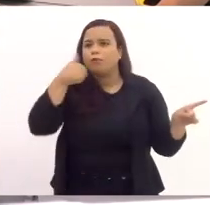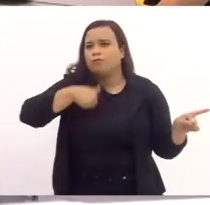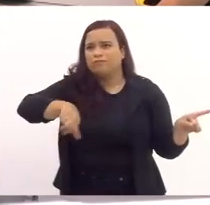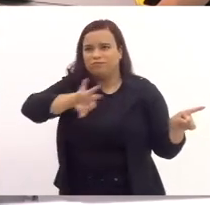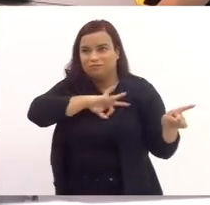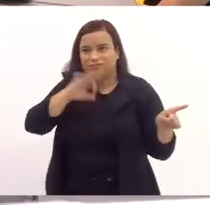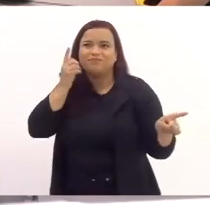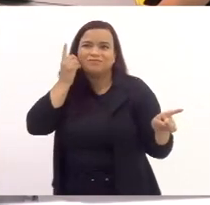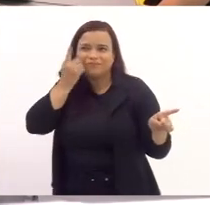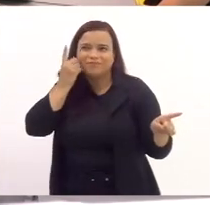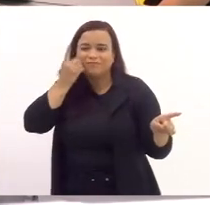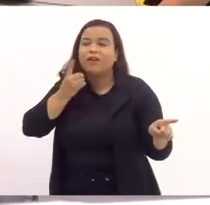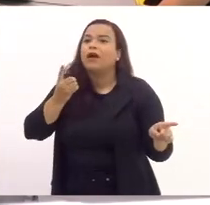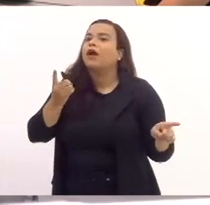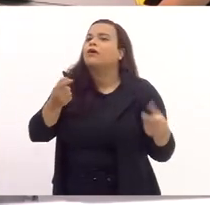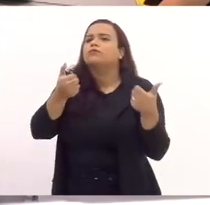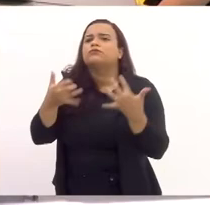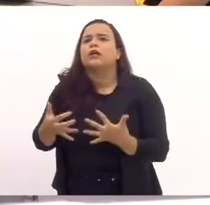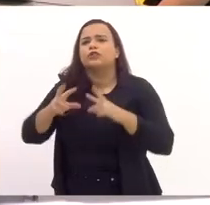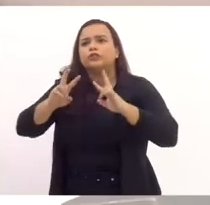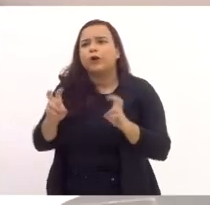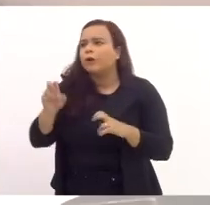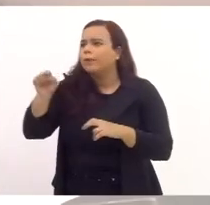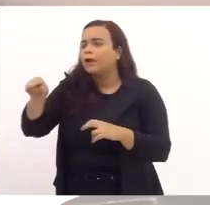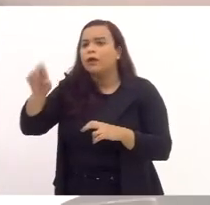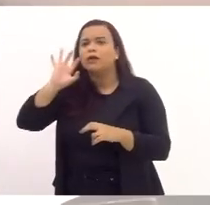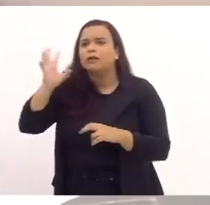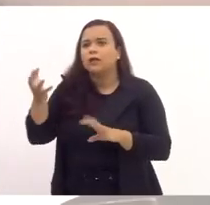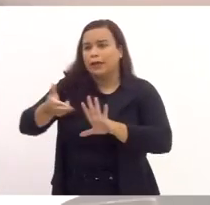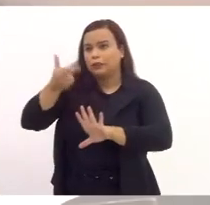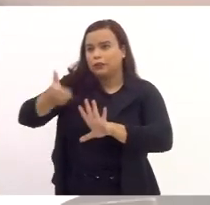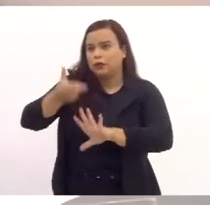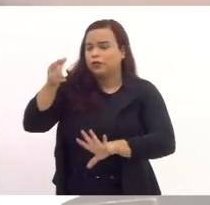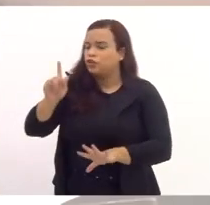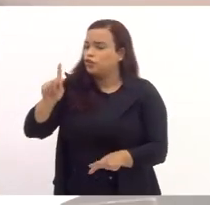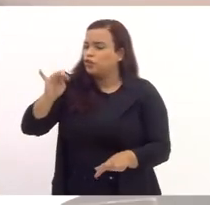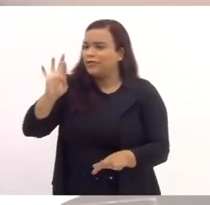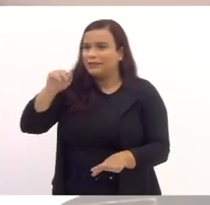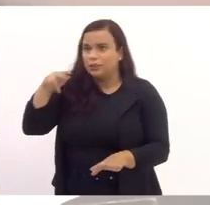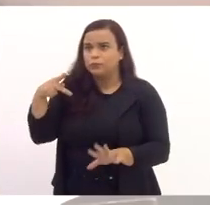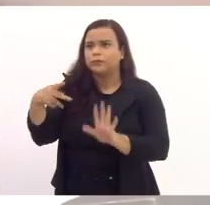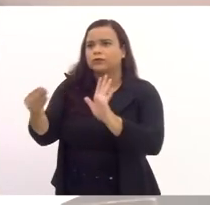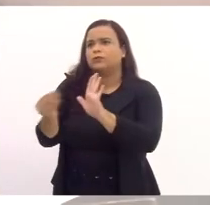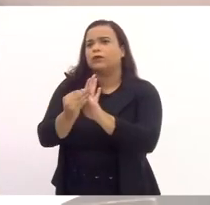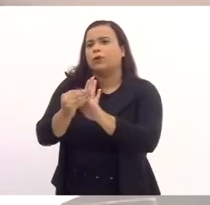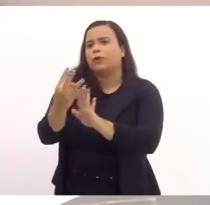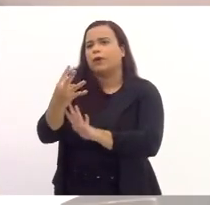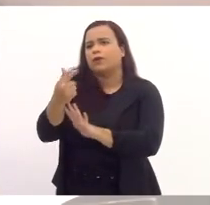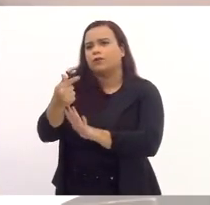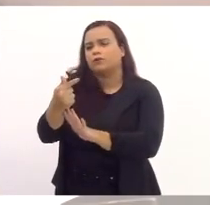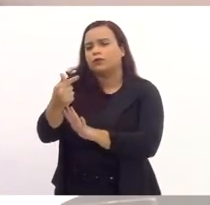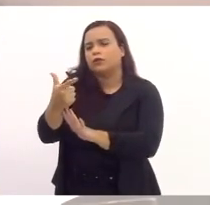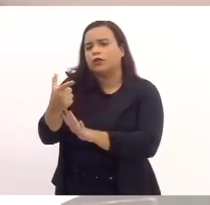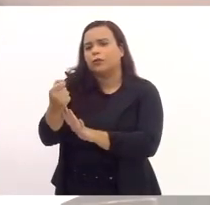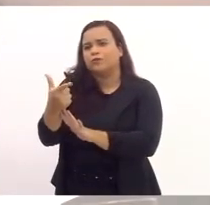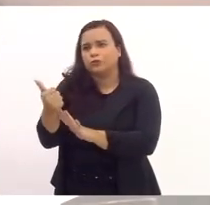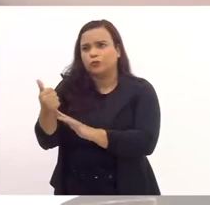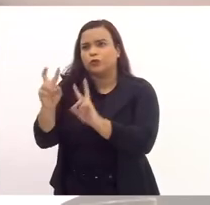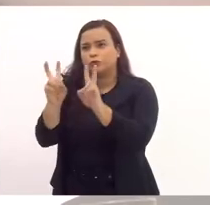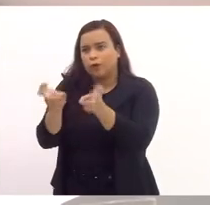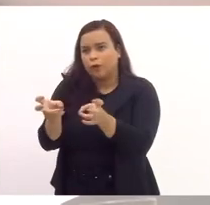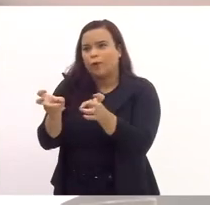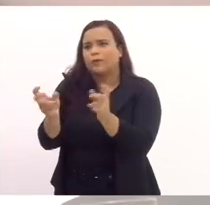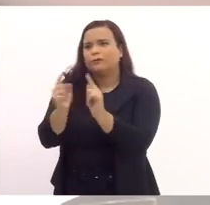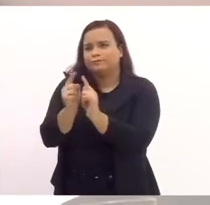da interpretação da resolução da AGTRANSP nº 47/2021, que trata da suspensão da exigibilidade, mas me parece claro que, em